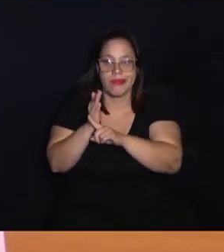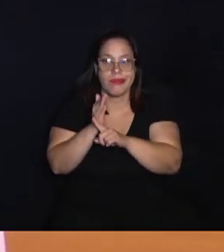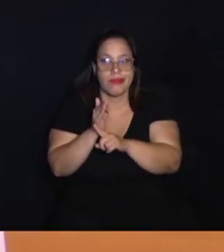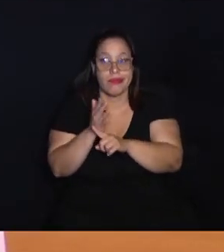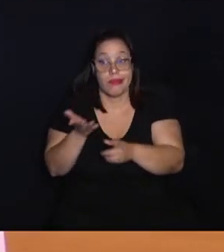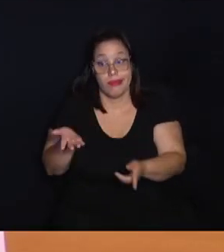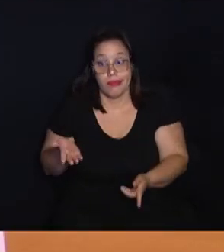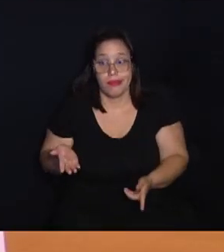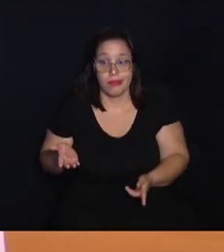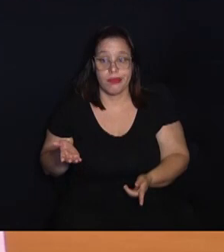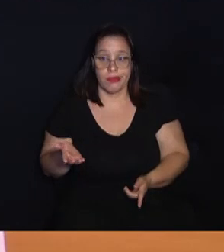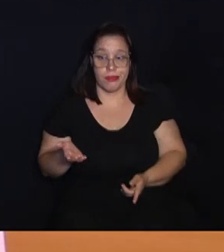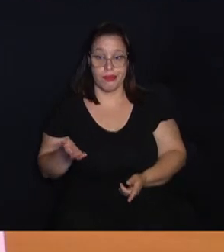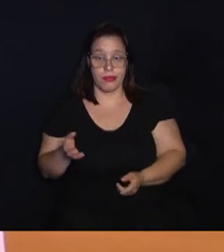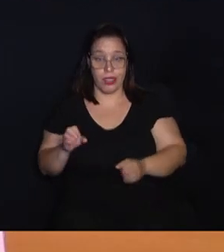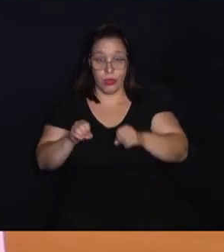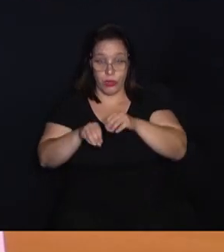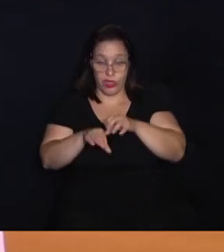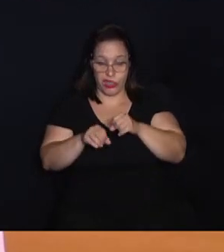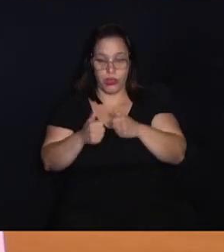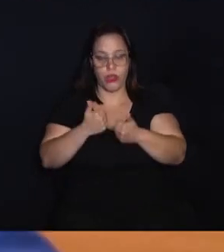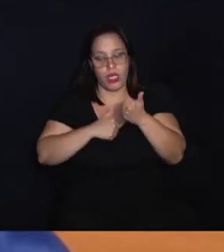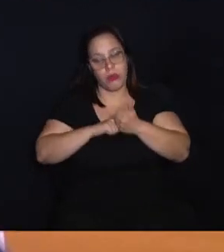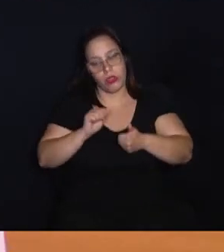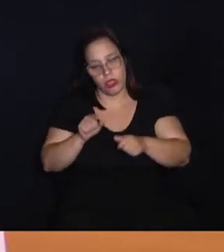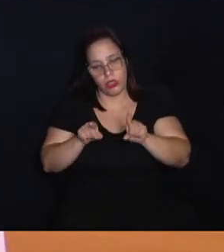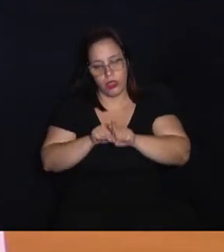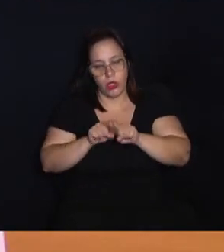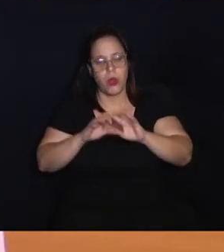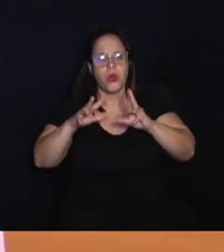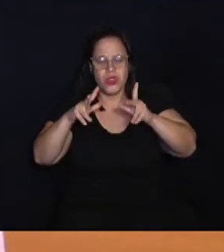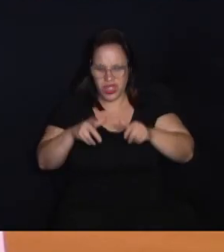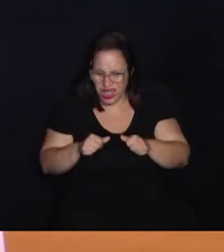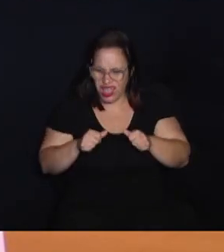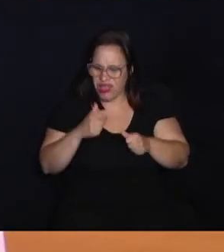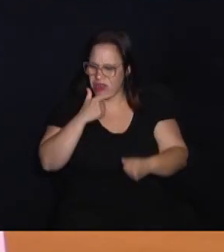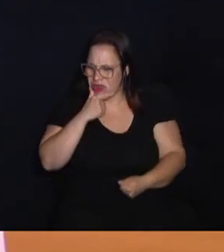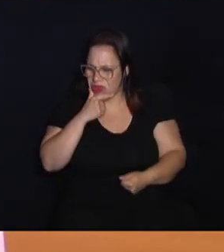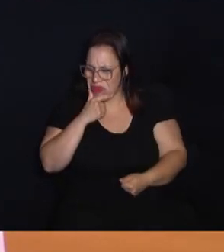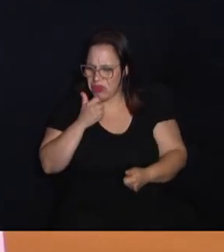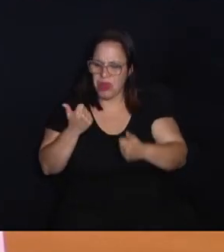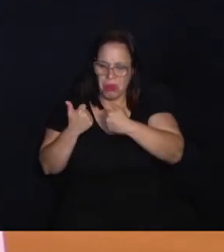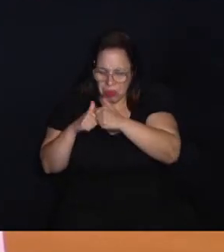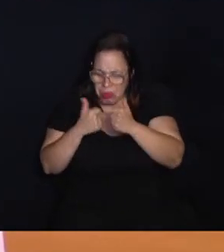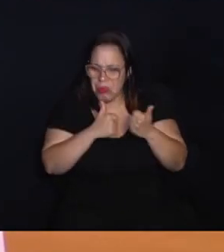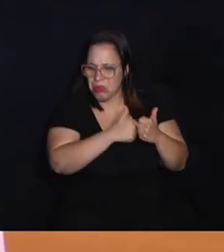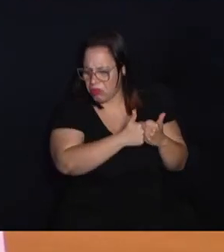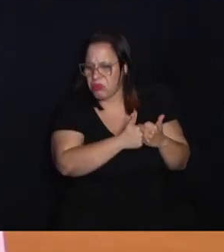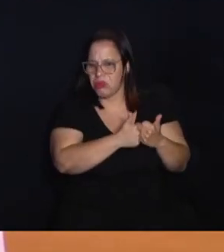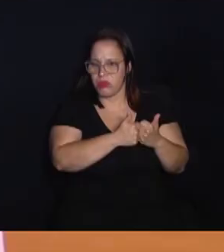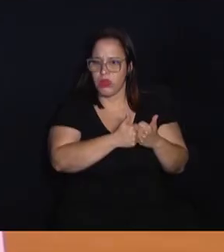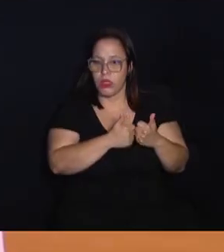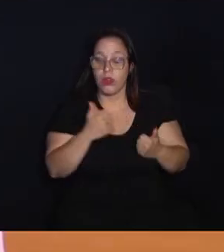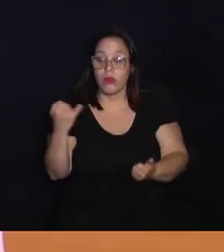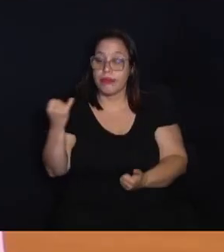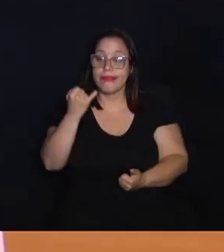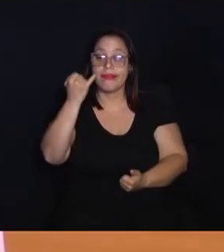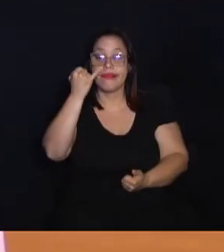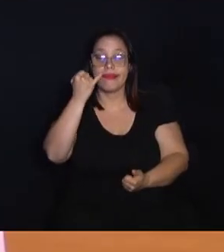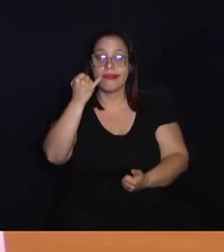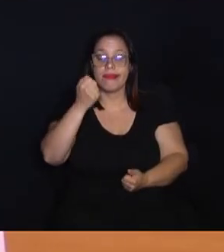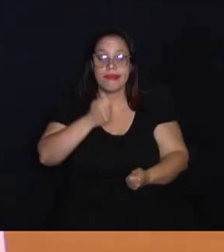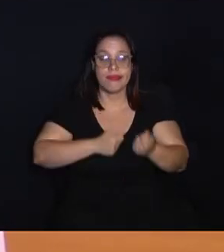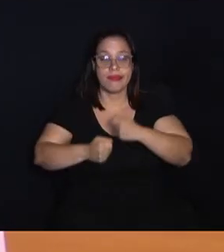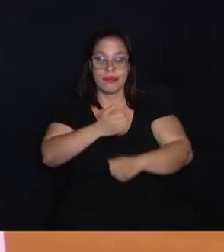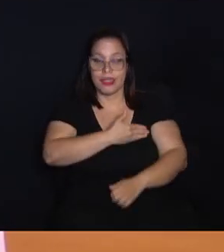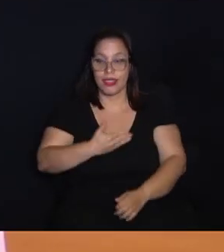questão educacional ou esportiva, mas no geral, a gente faz um balanço no geral, foi muito importante para a administração